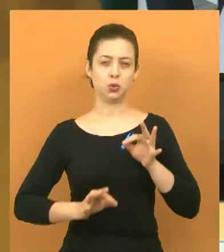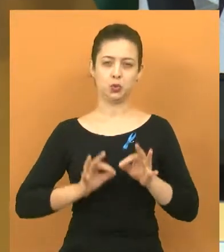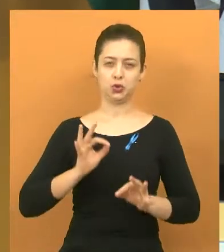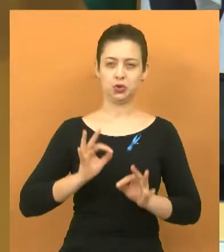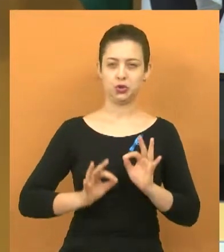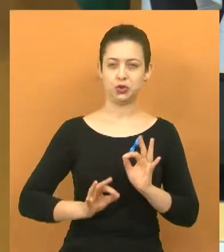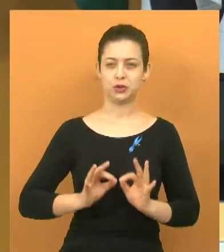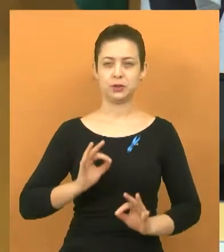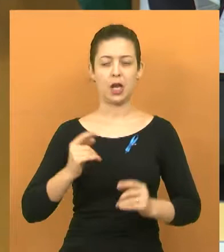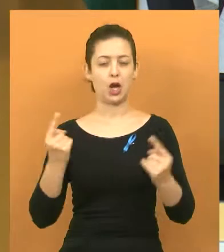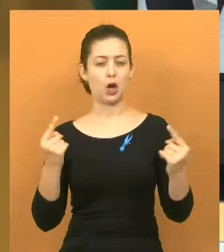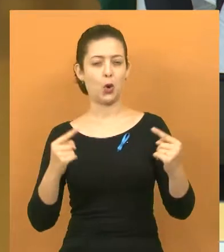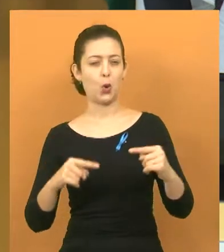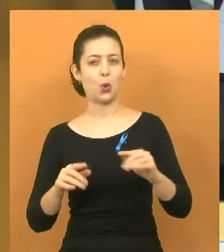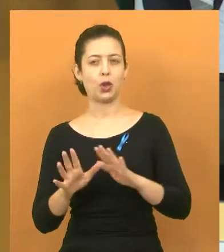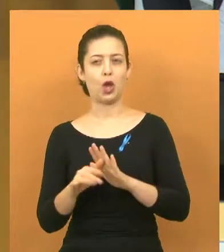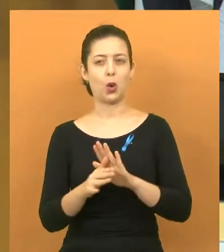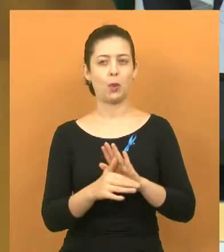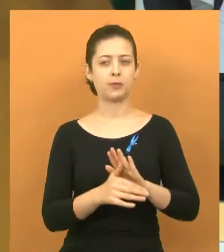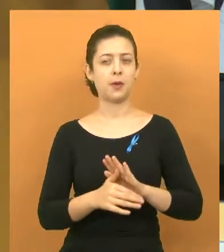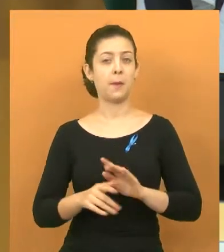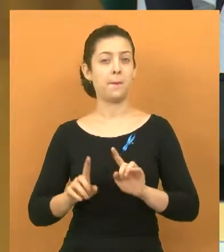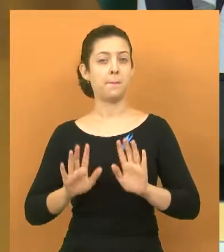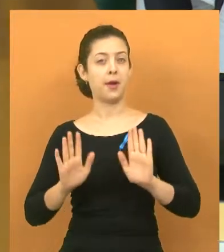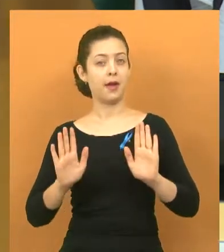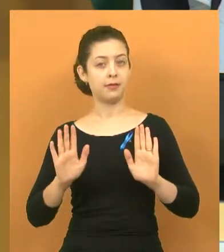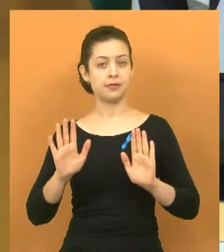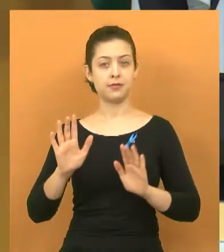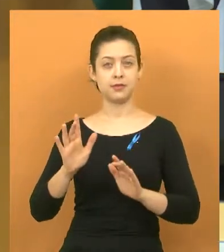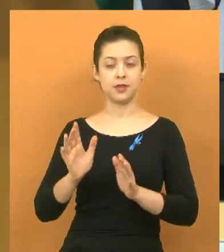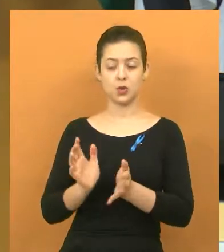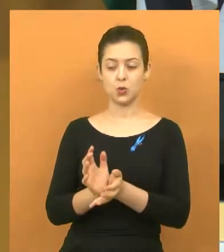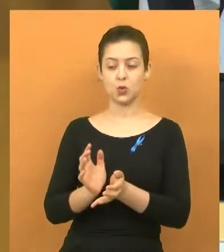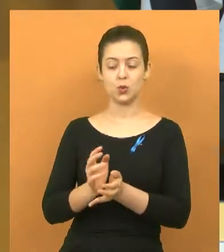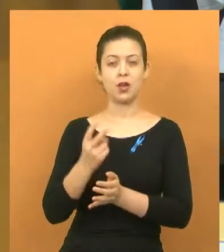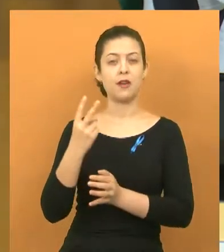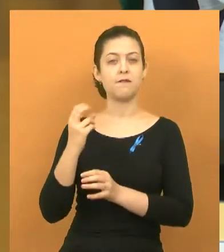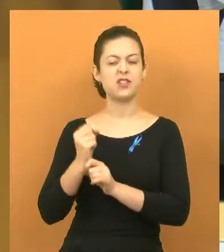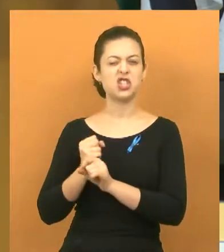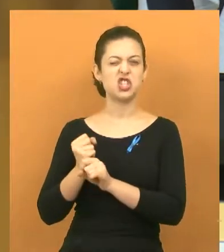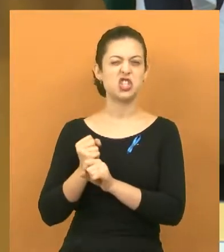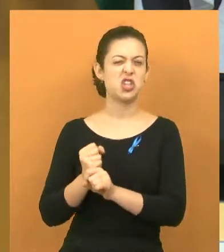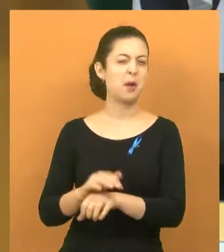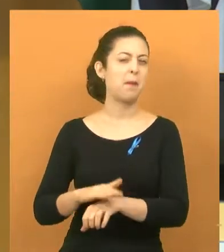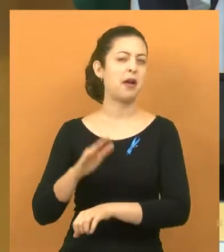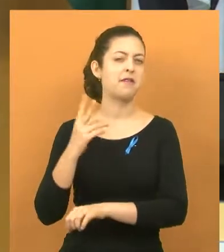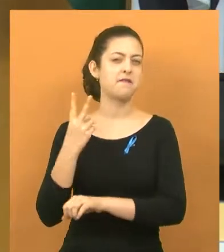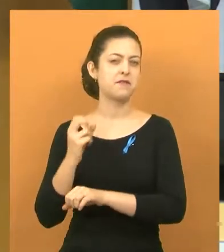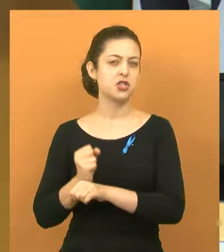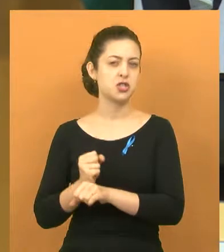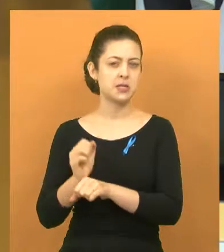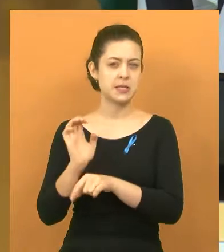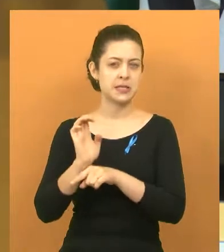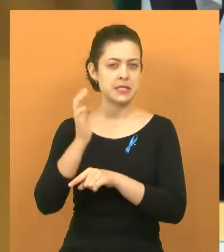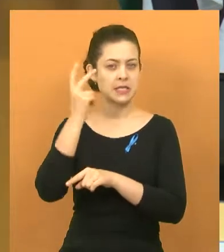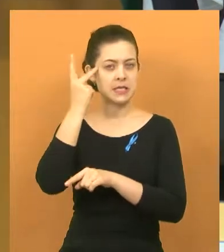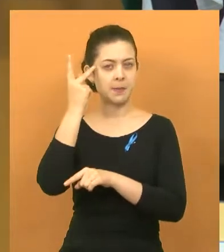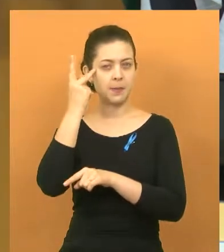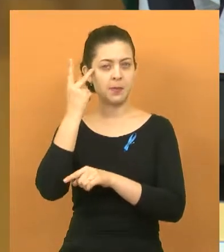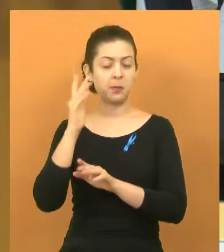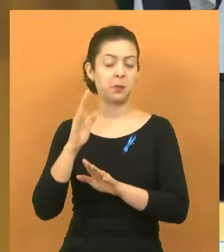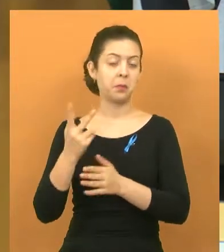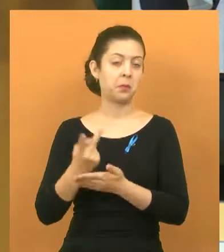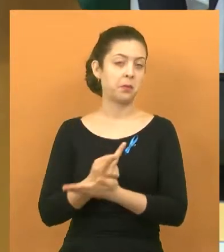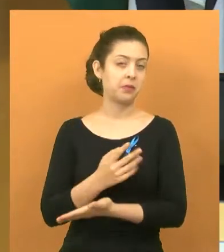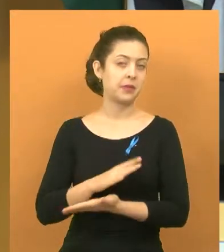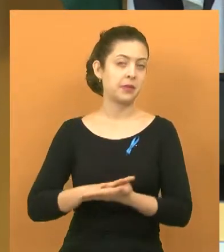está contra a corrupção, mas esse pessoal está há 20 e poucos anos no governo do Estado de São Paulo, tá? e não acontece nada.